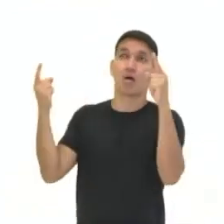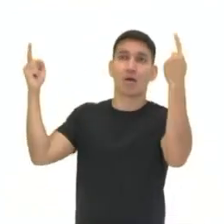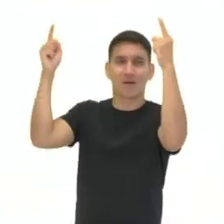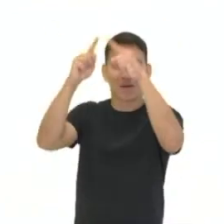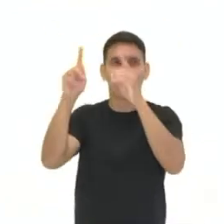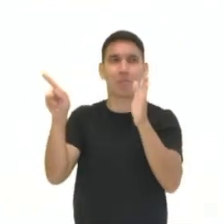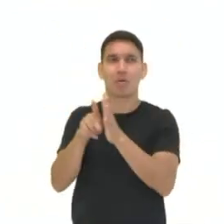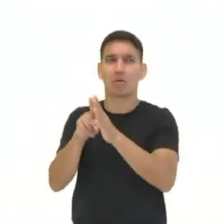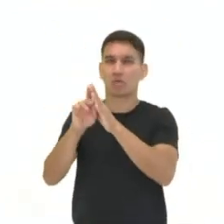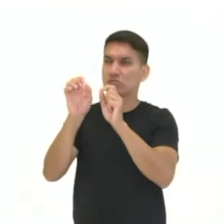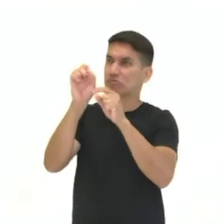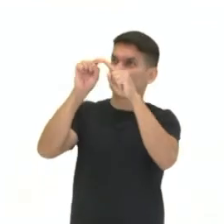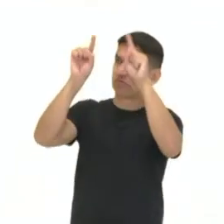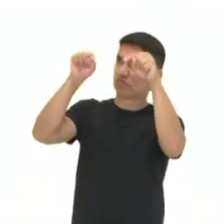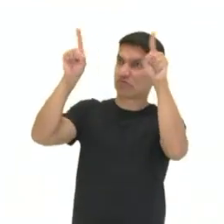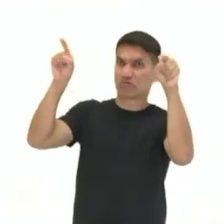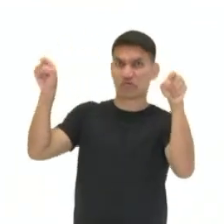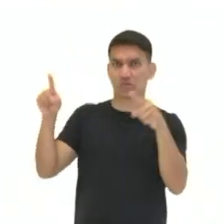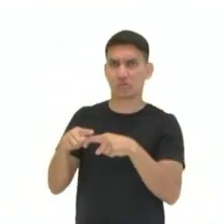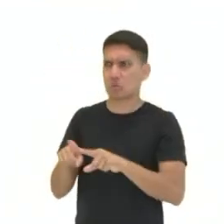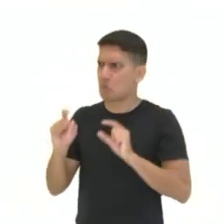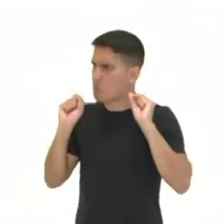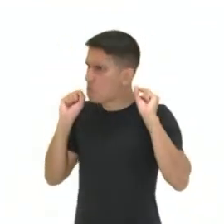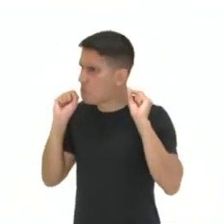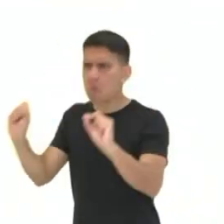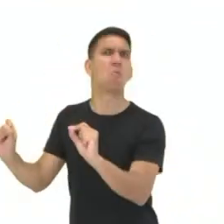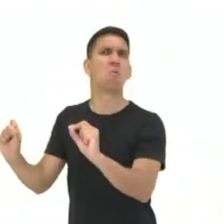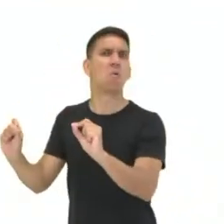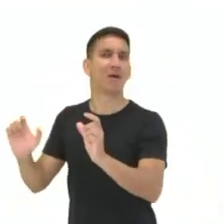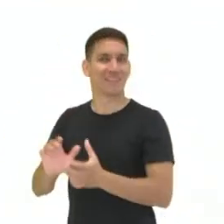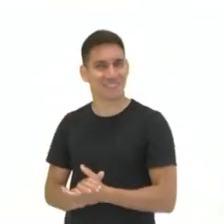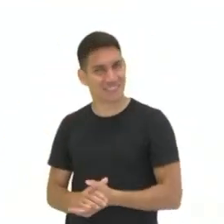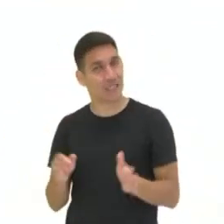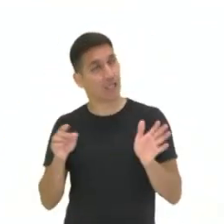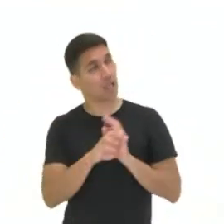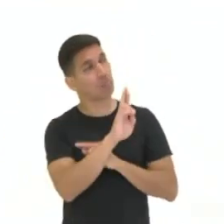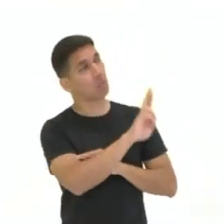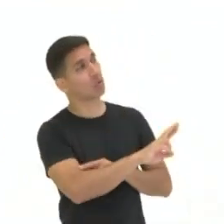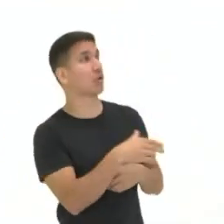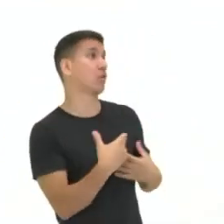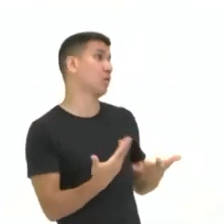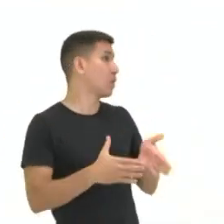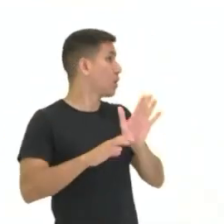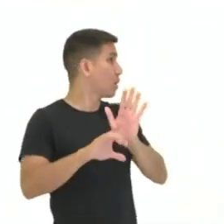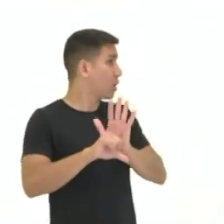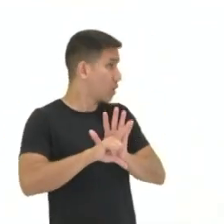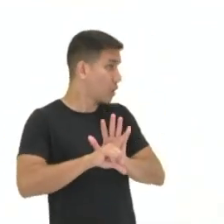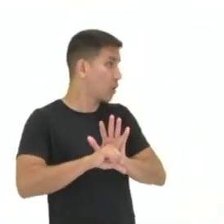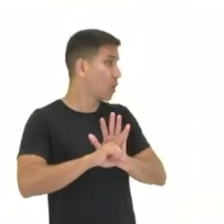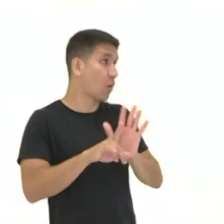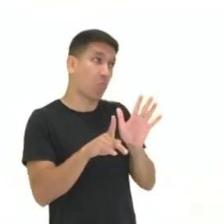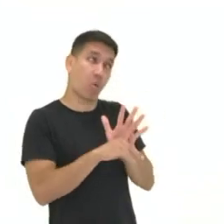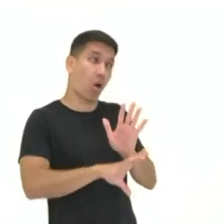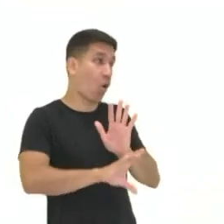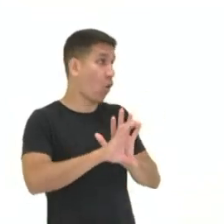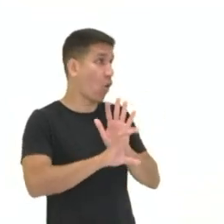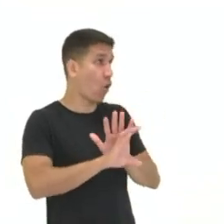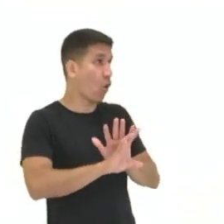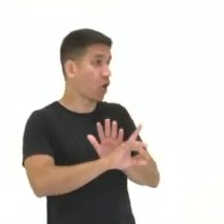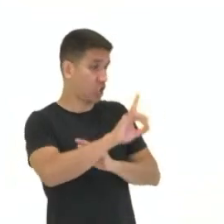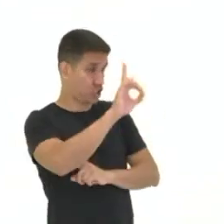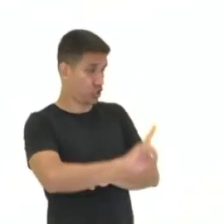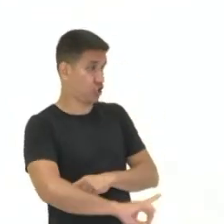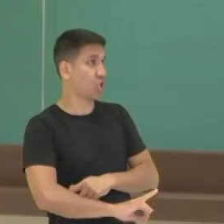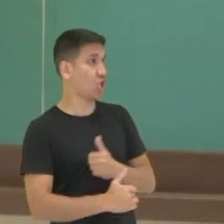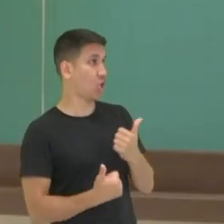zigue-zague, né? O quê? Alguém pergunta. E aí a atendente responde, o Código de Defesa do Consumidor ainda não foi